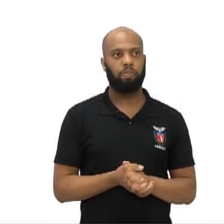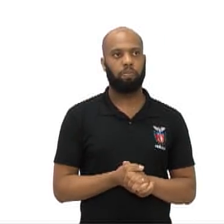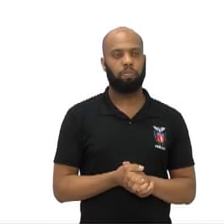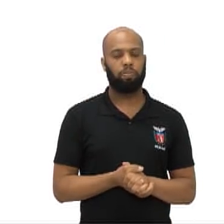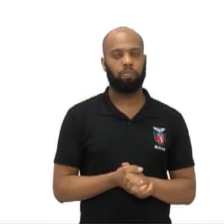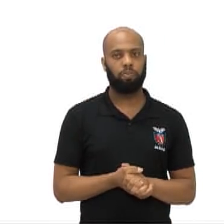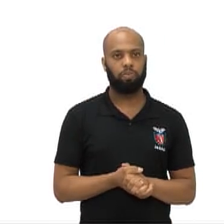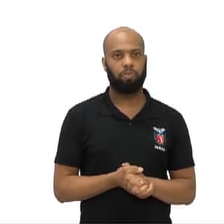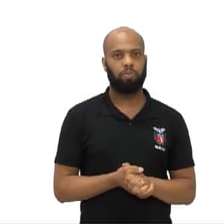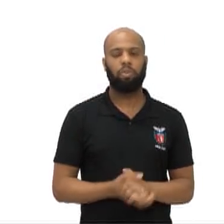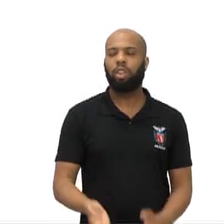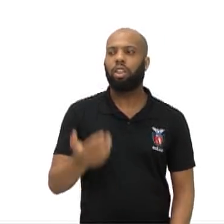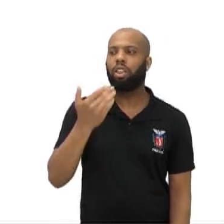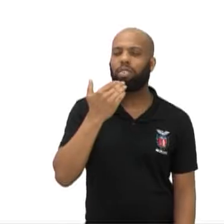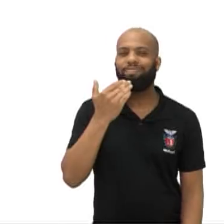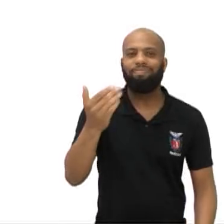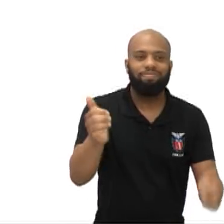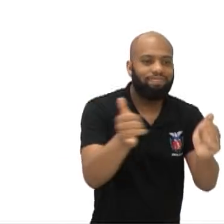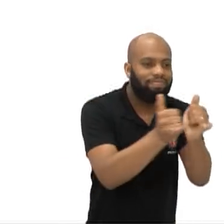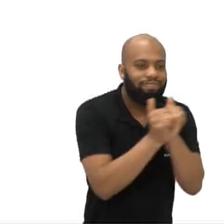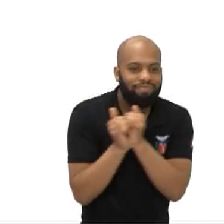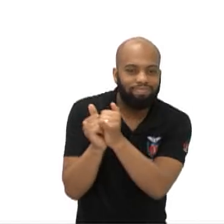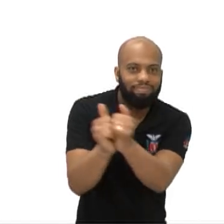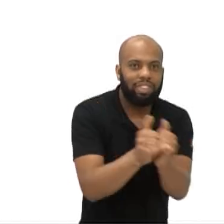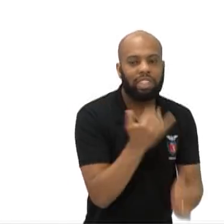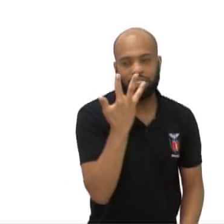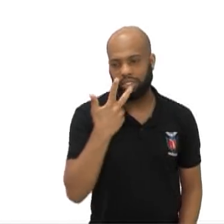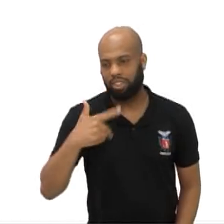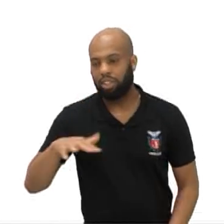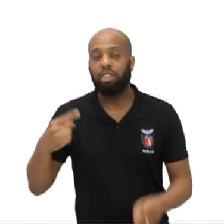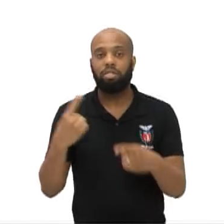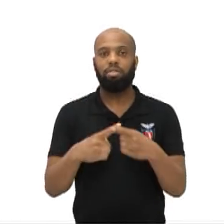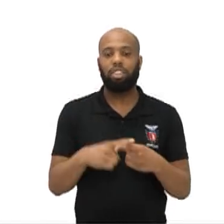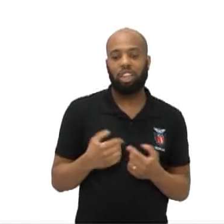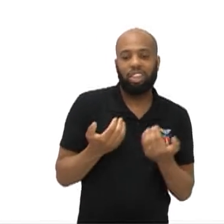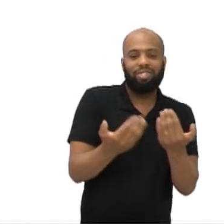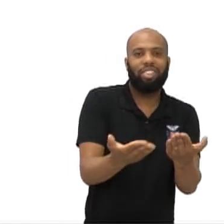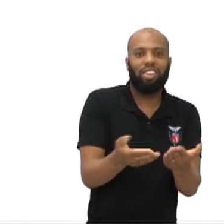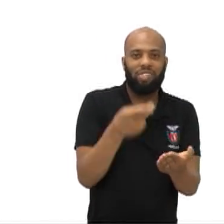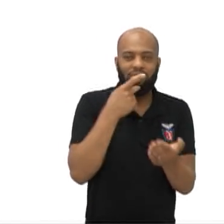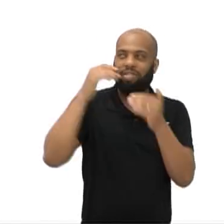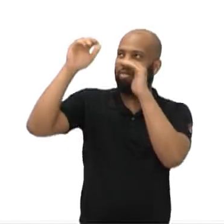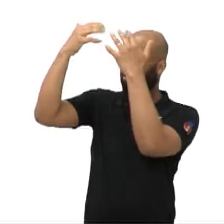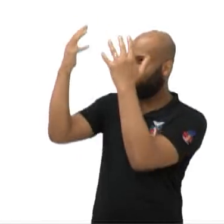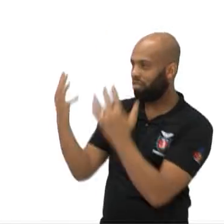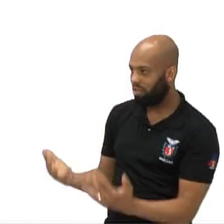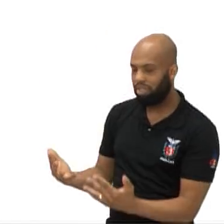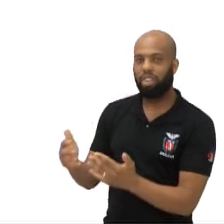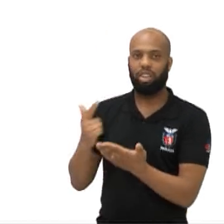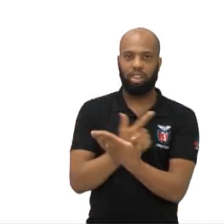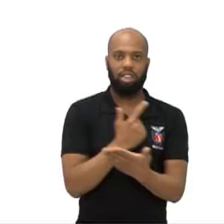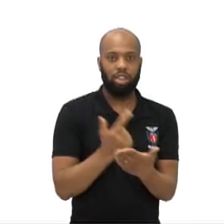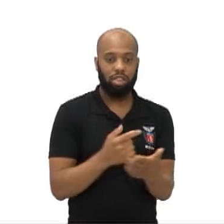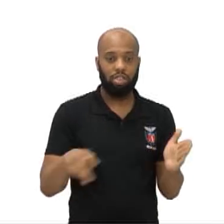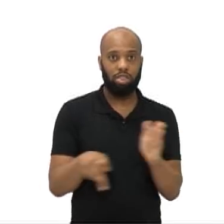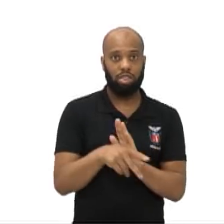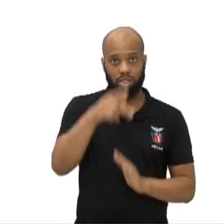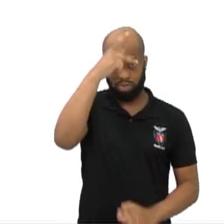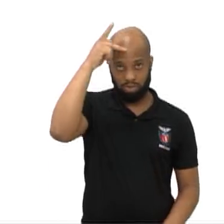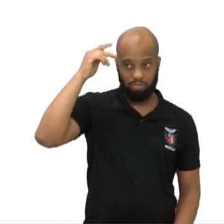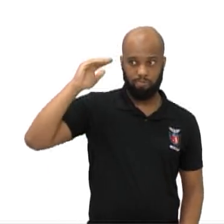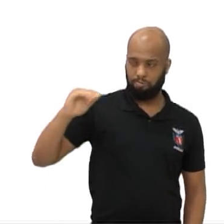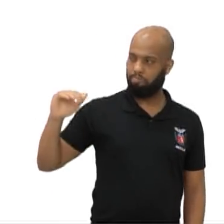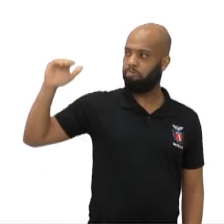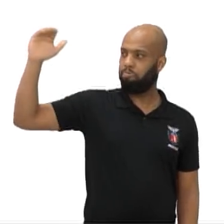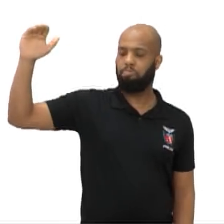Worth. Peço perdão às crianças por dedicar este livro a uma pessoa grande. Tenho uma desculpa